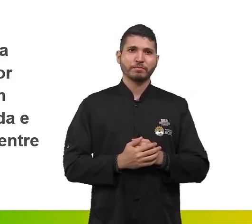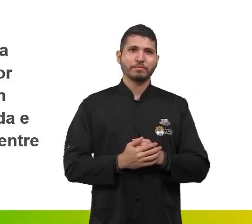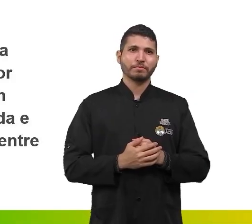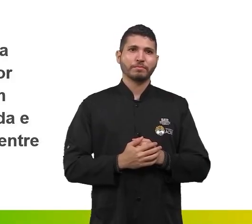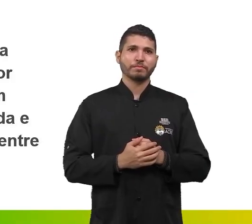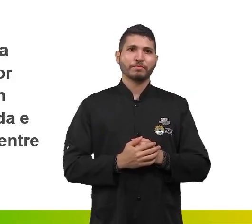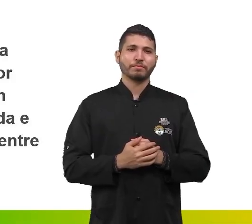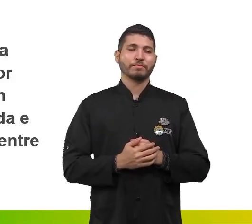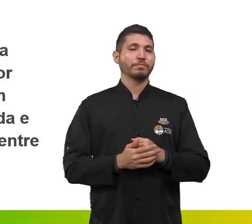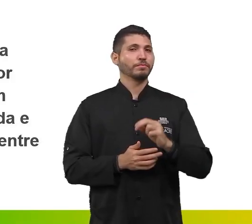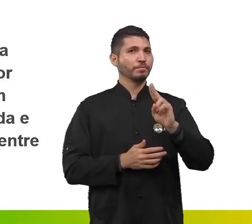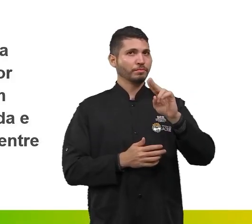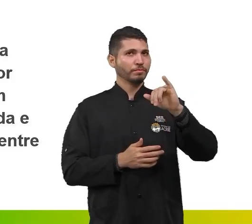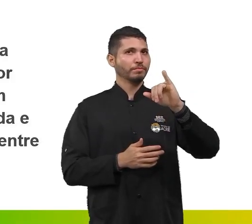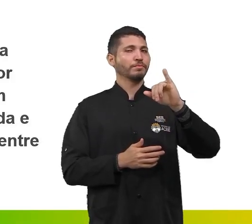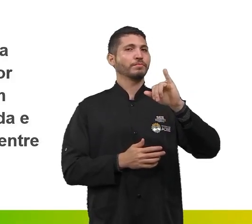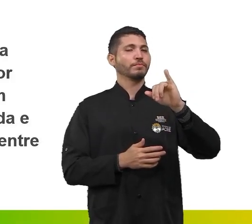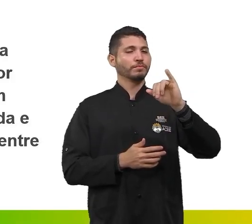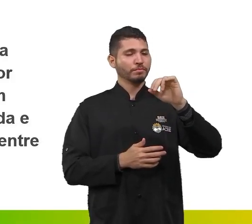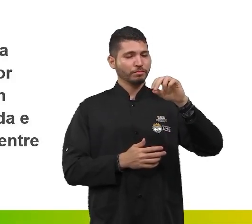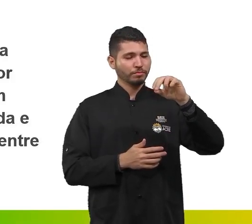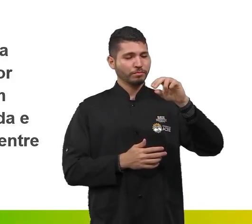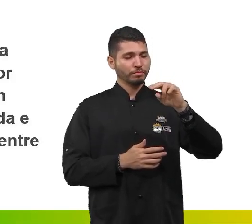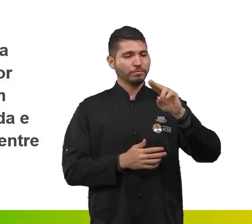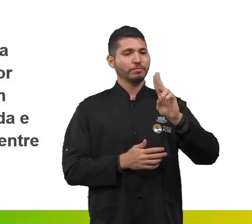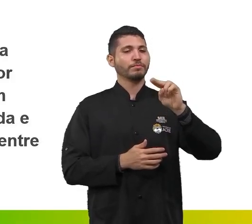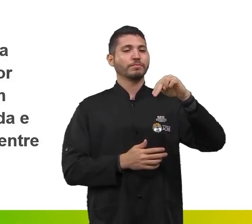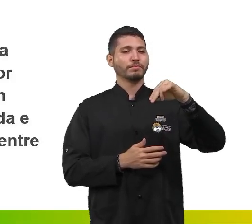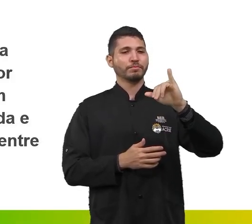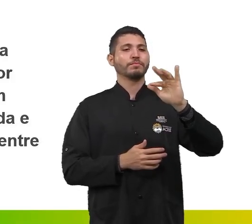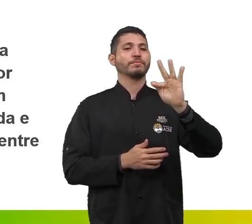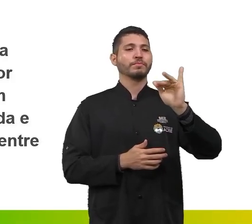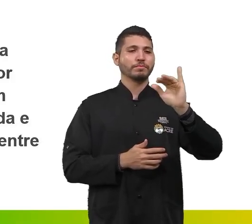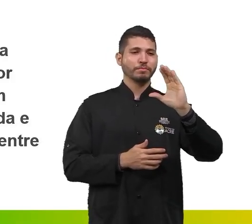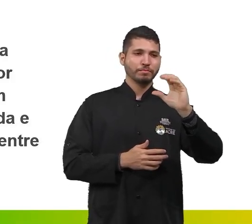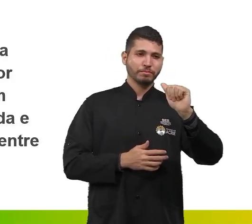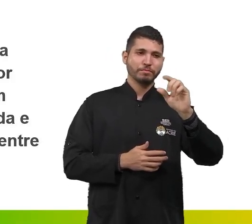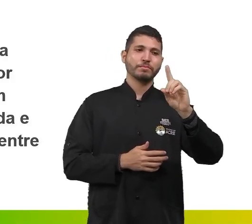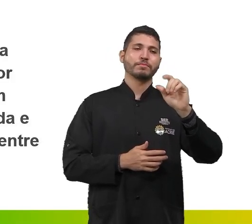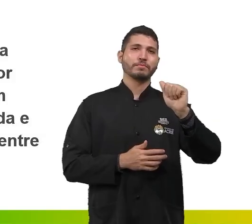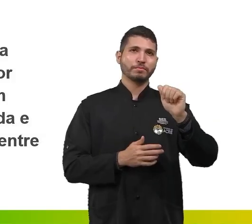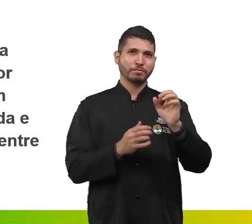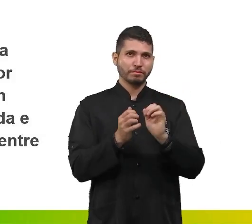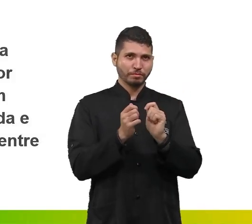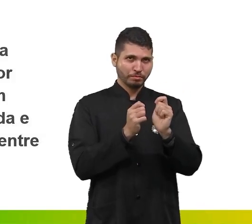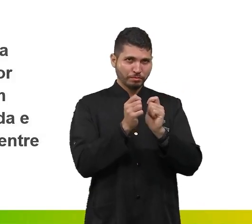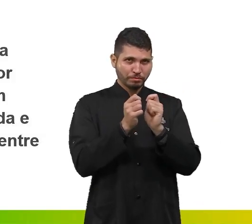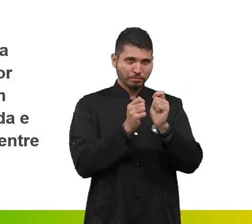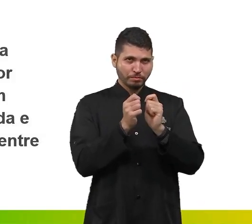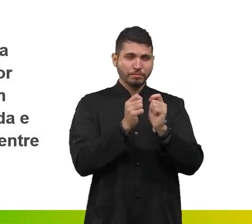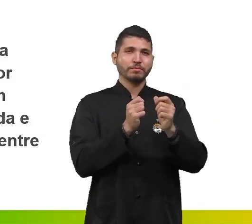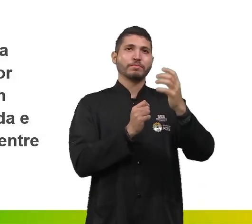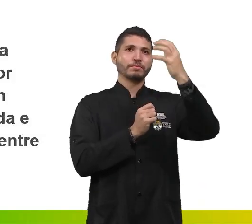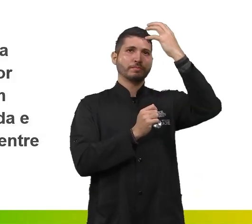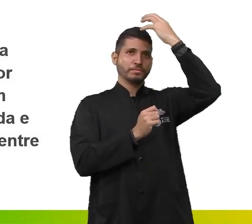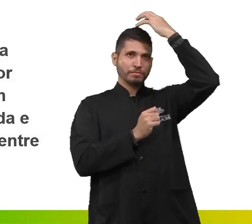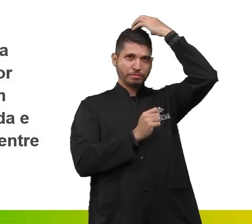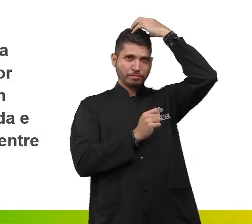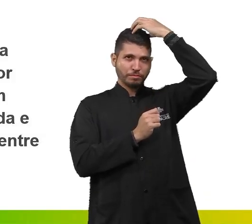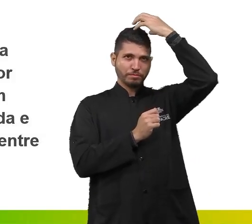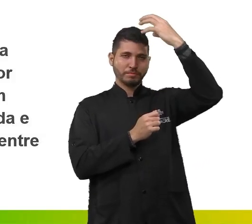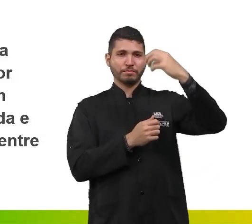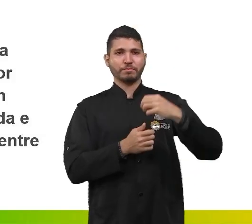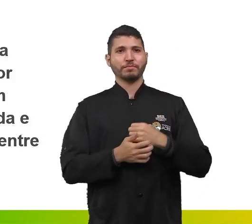unificada, principalmente sob controle do rei, ok? É